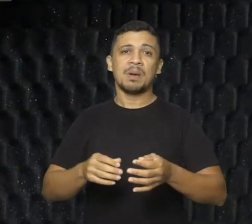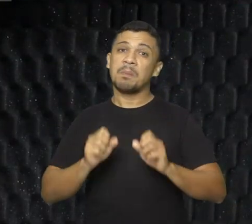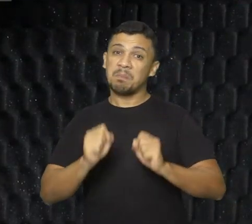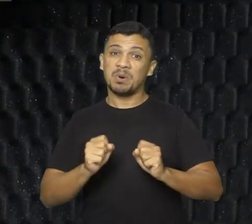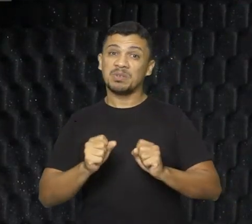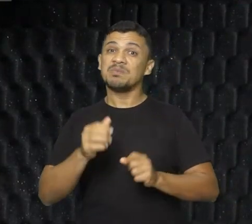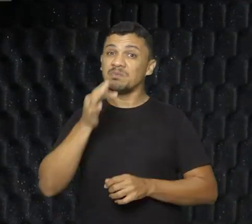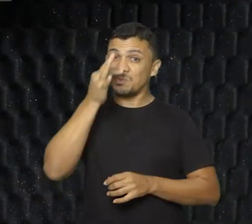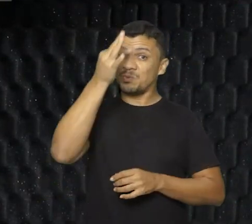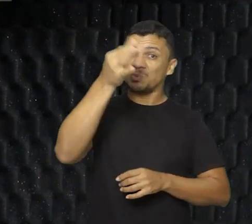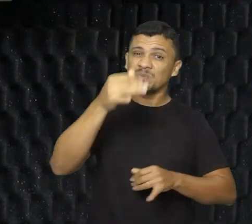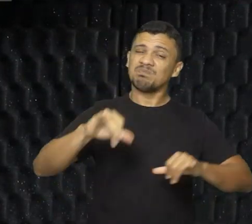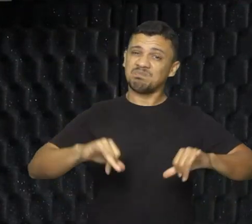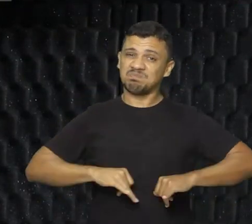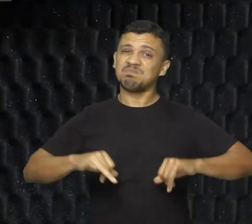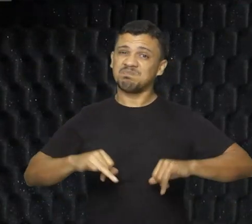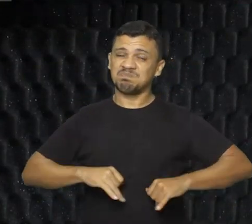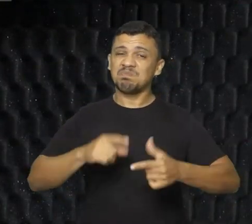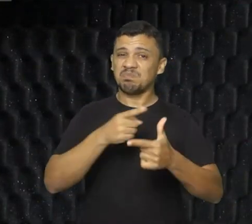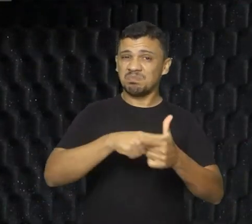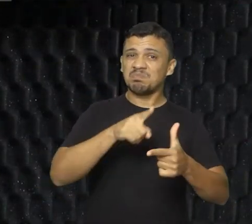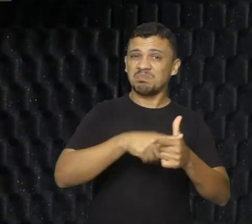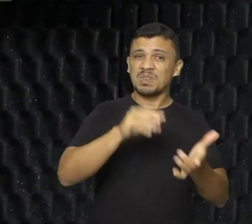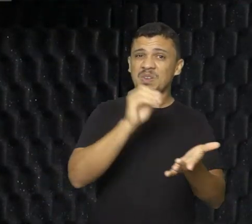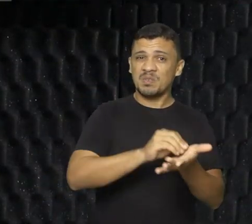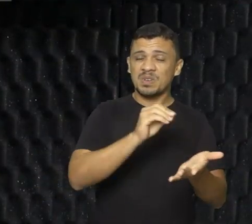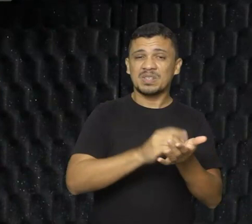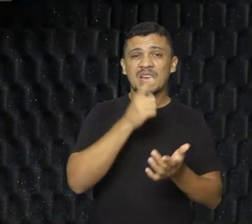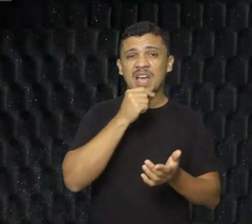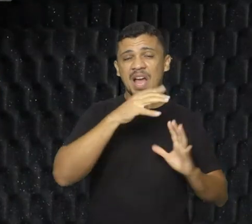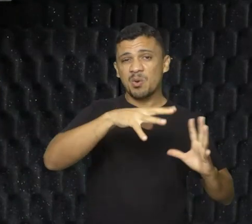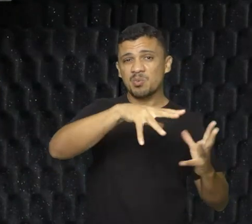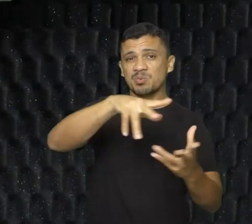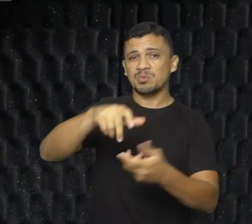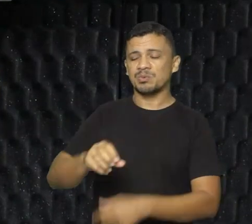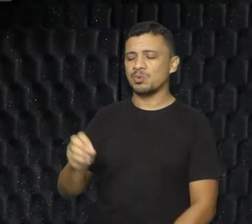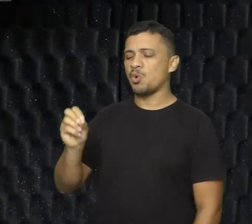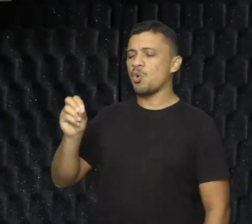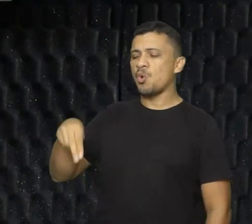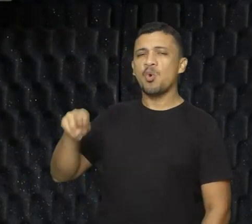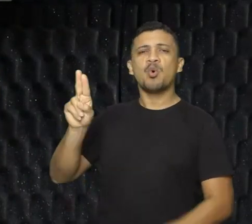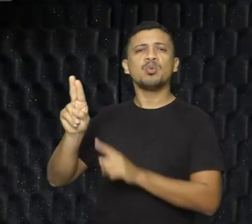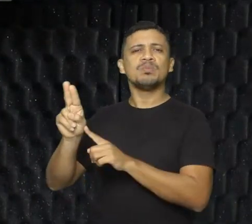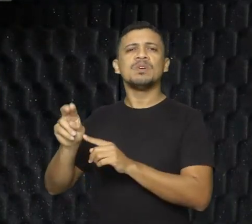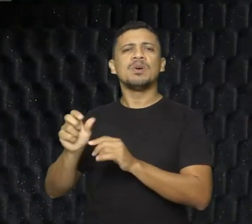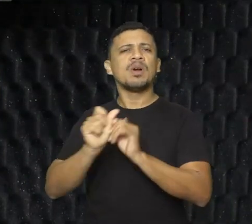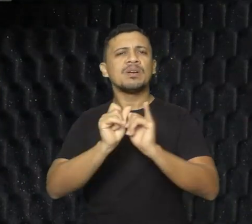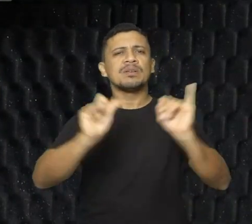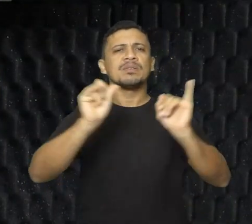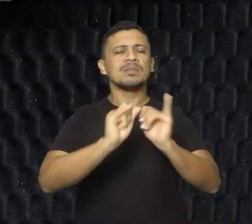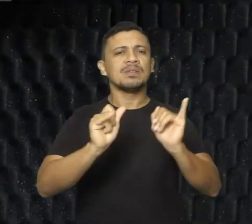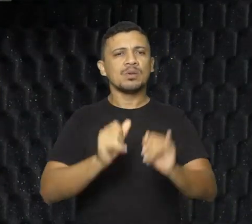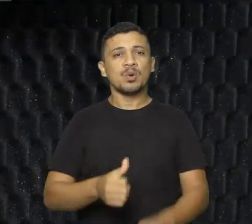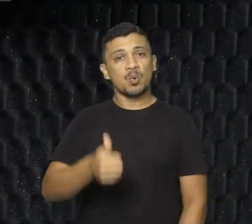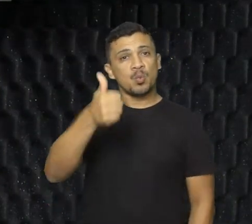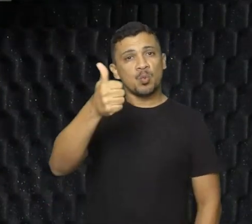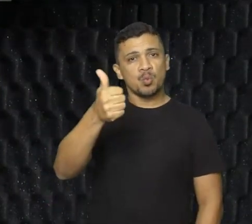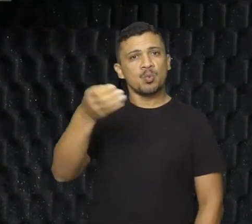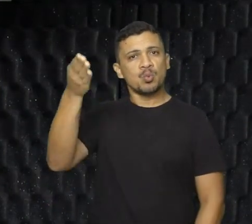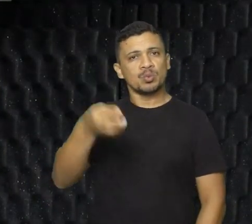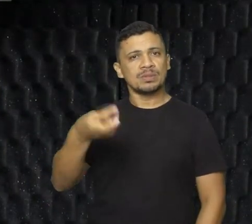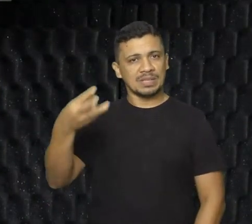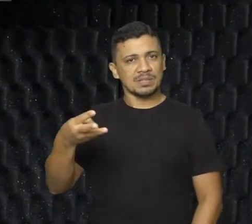crise hídrica global. Segundo a ONU, até 2050, cerca de 1/3 da população global vai